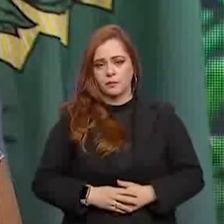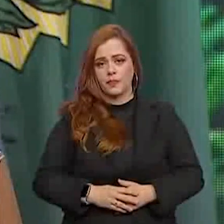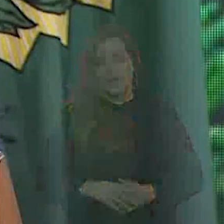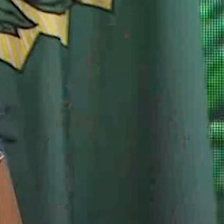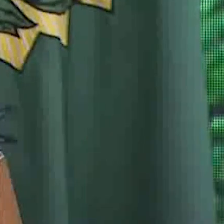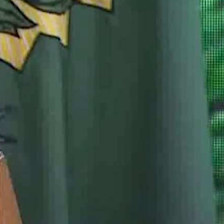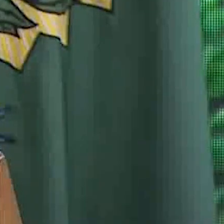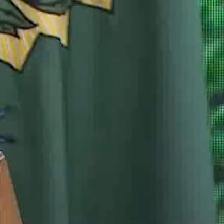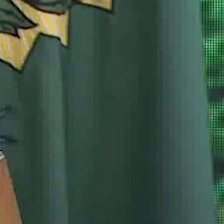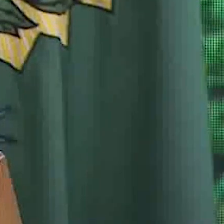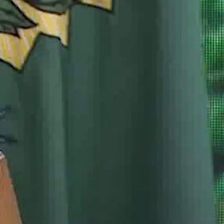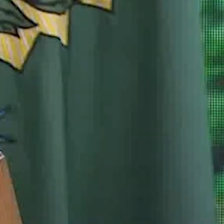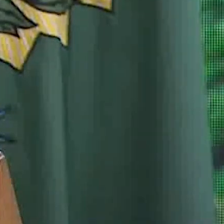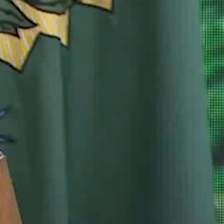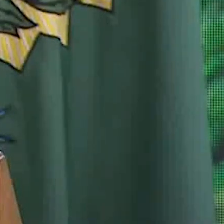A Amazônia tem pressa.